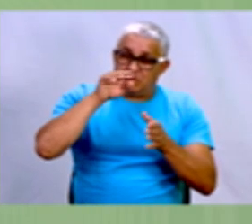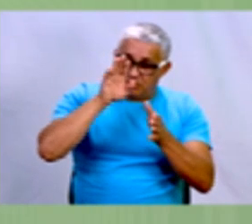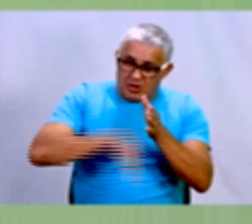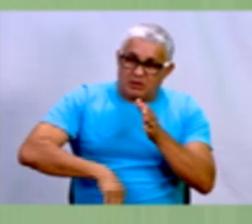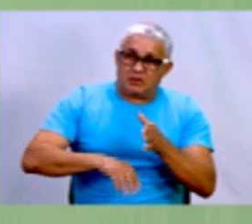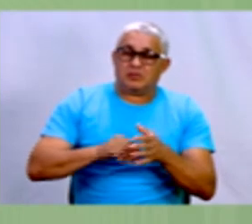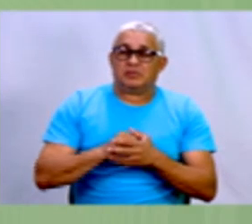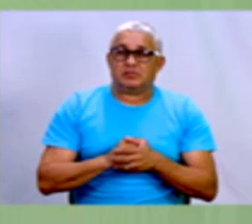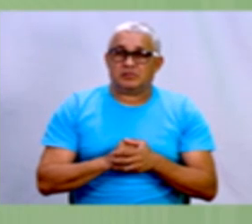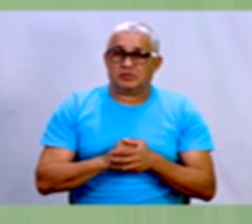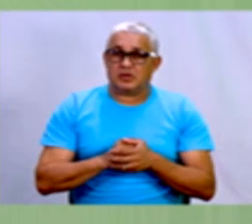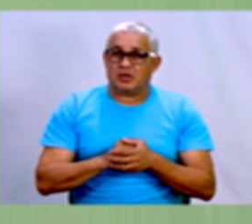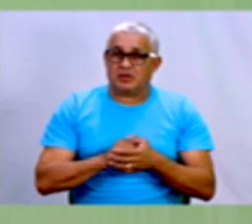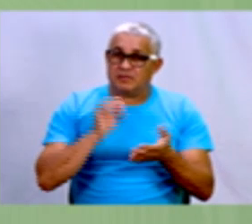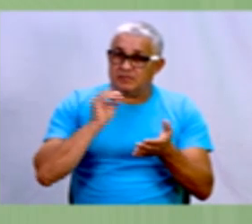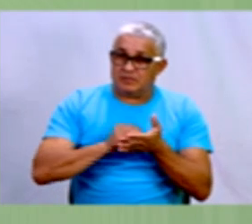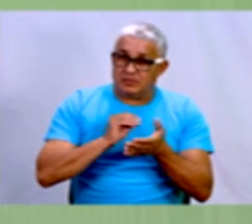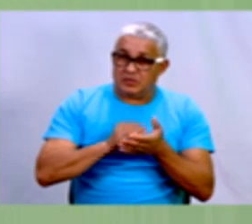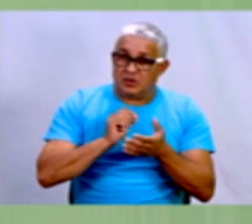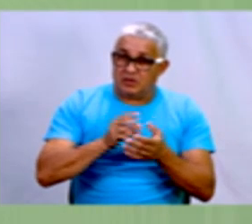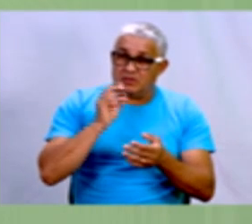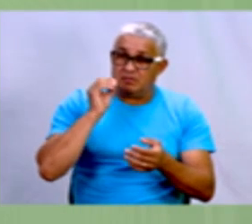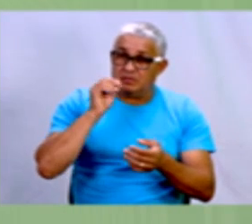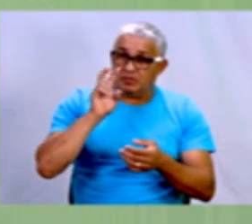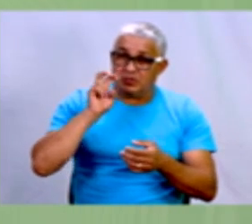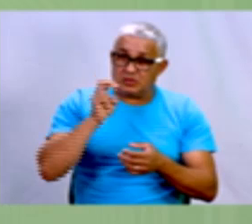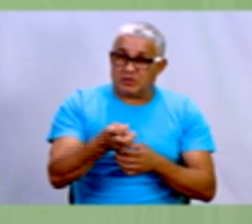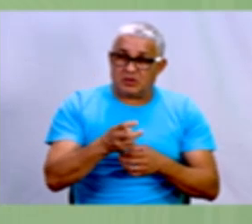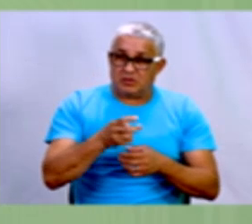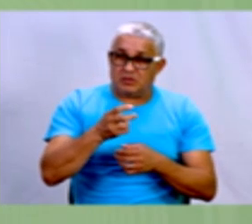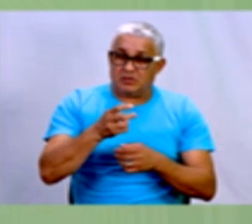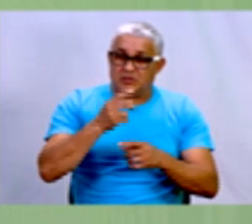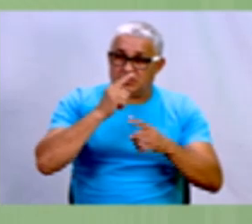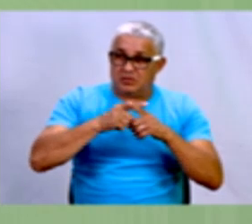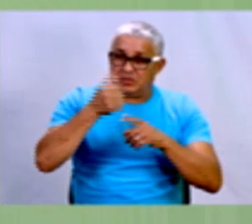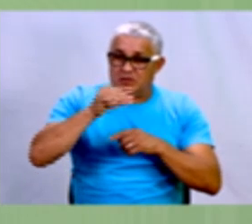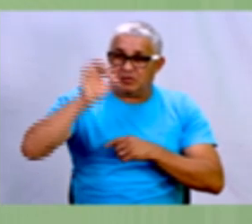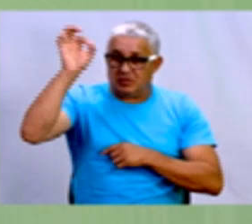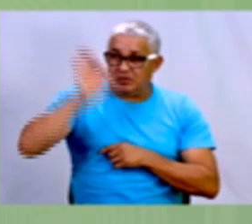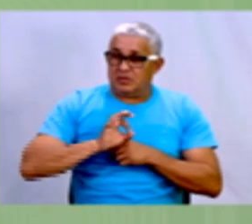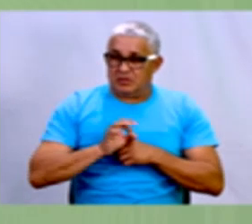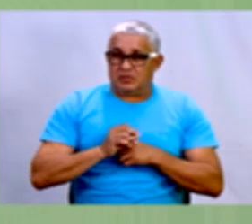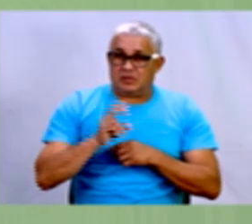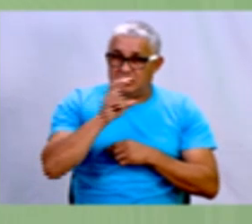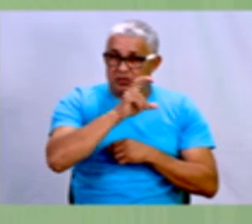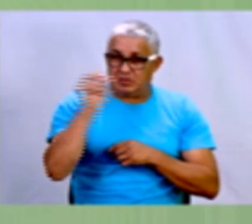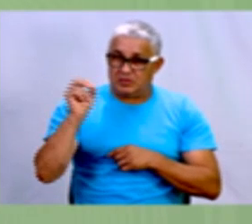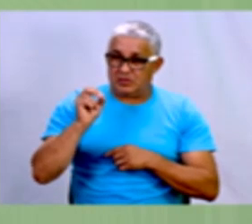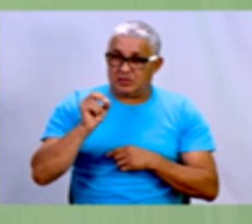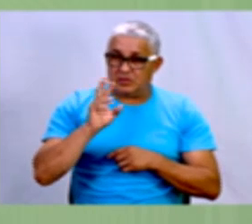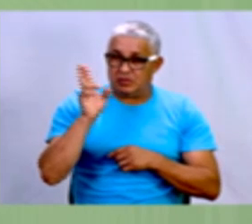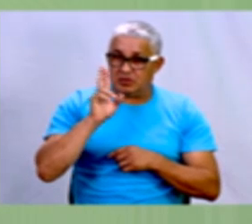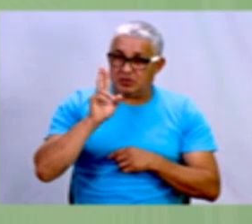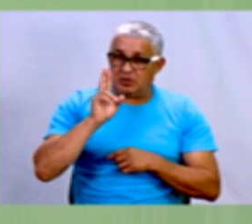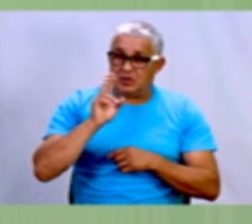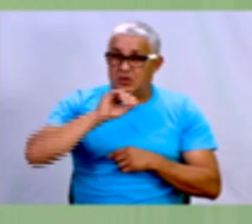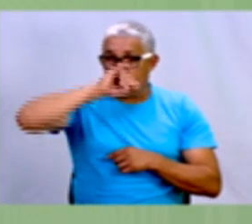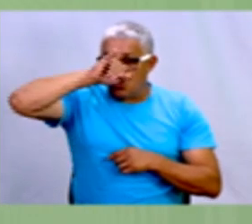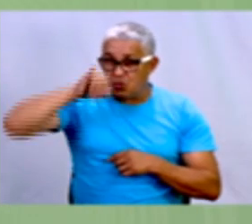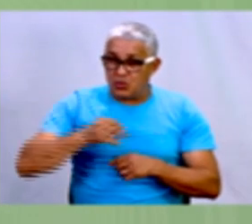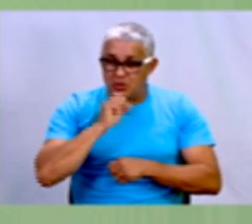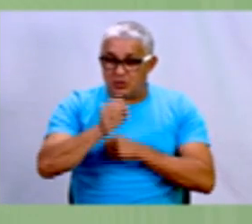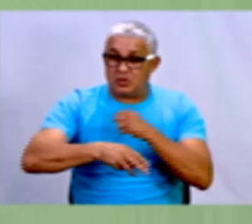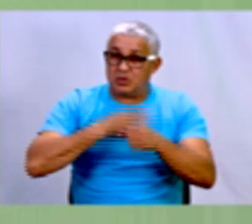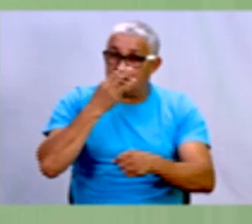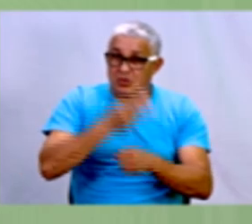Então, agora eu só estou devendo 5 mil vezes 10%, então eu vou pagar R$500 de juros. No terceiro ano, minha parcela